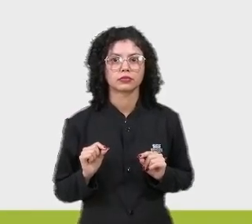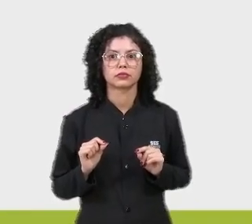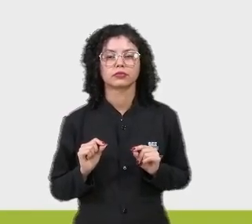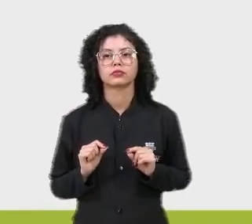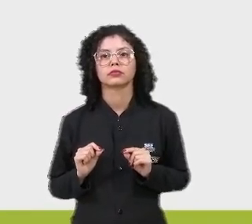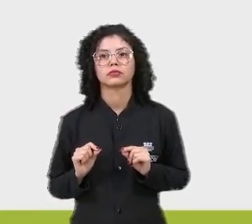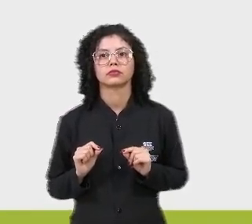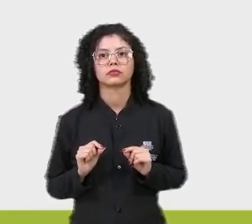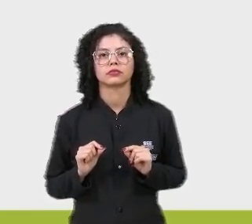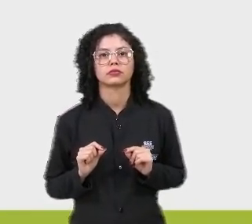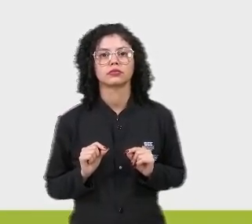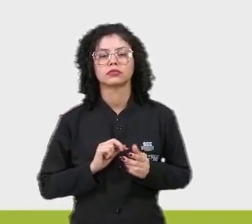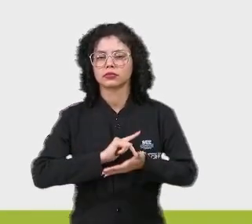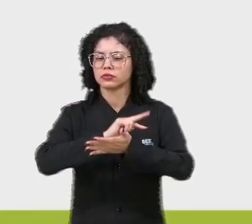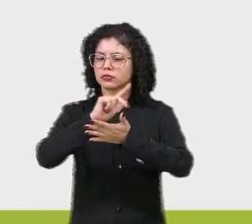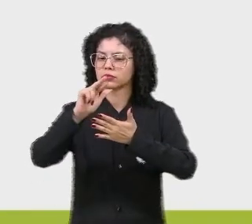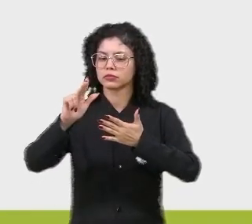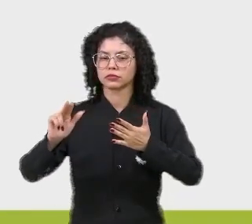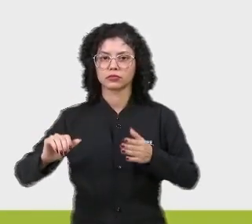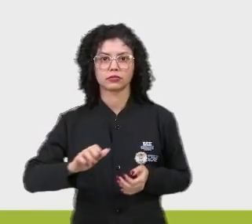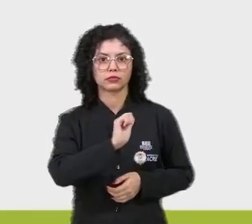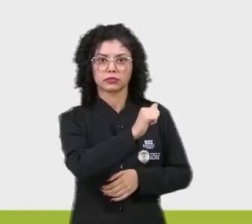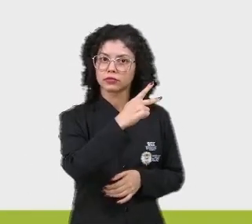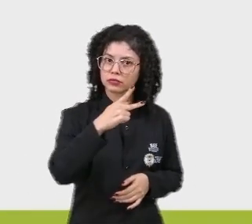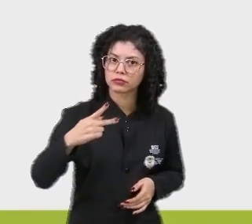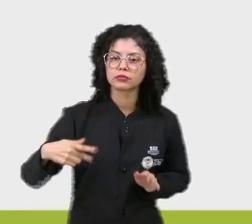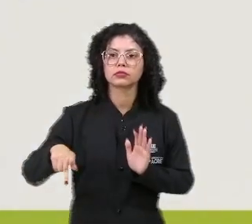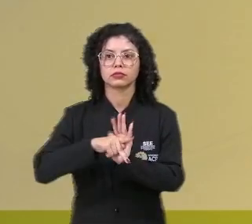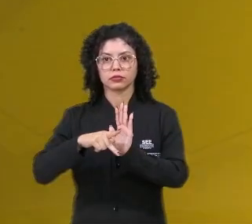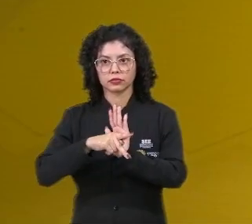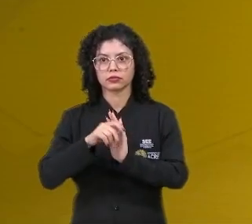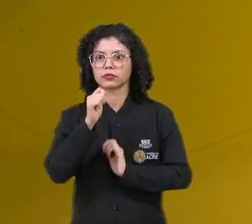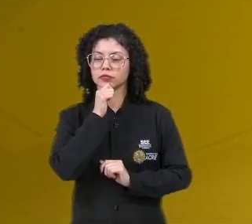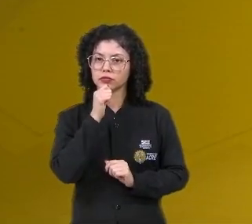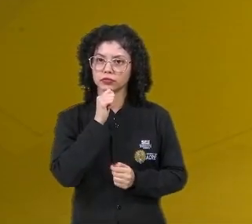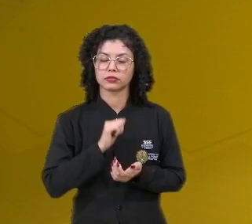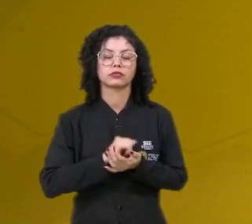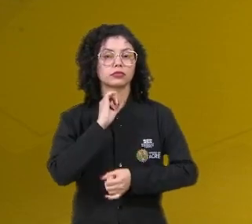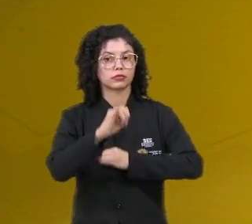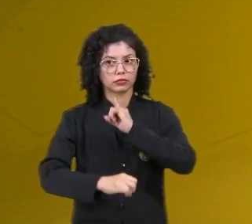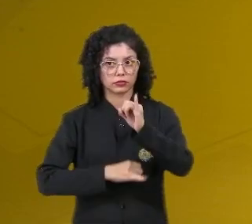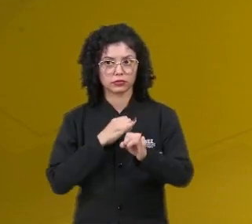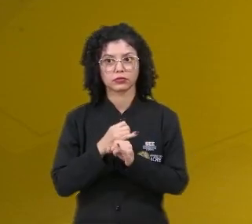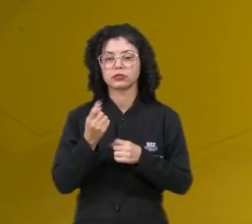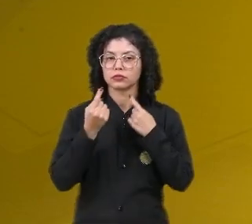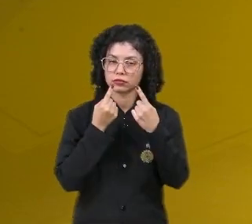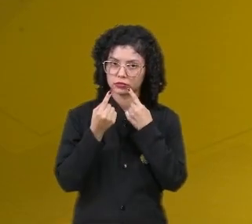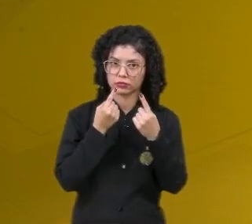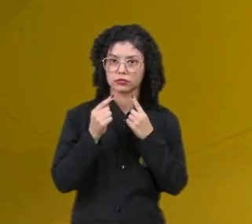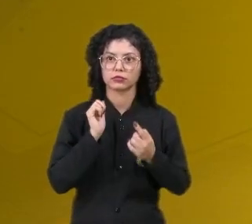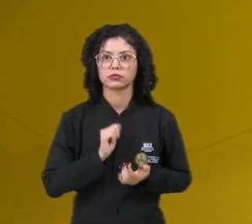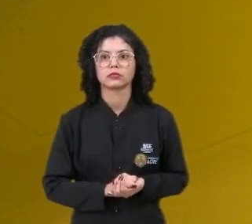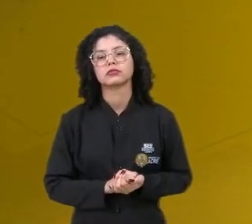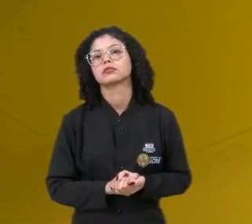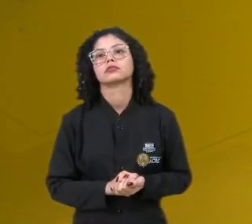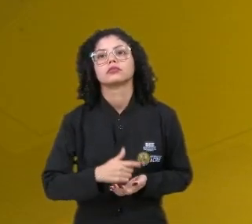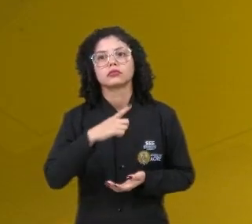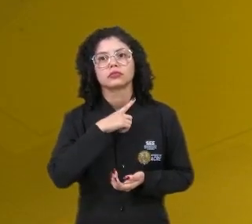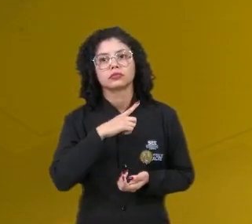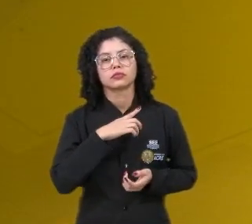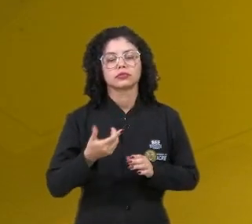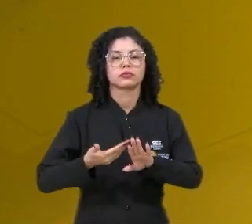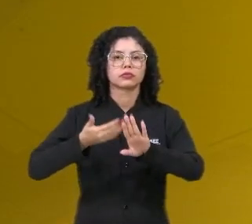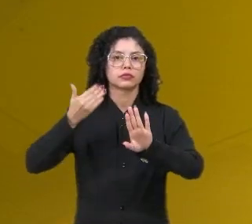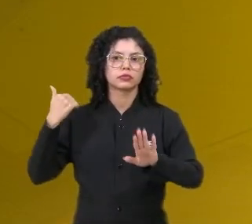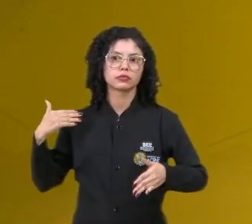e eh aos diversos aplicativos as diversas plataformas de comunicação nós tínhamos lá